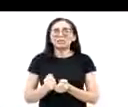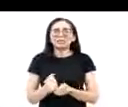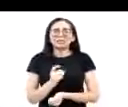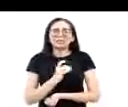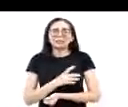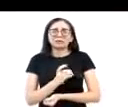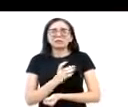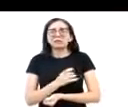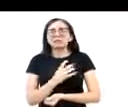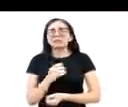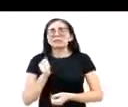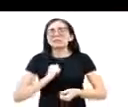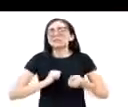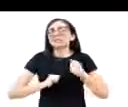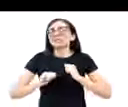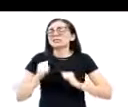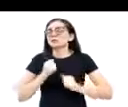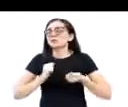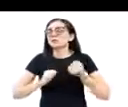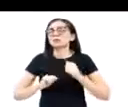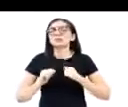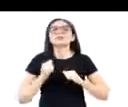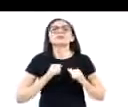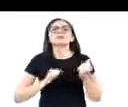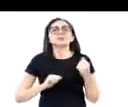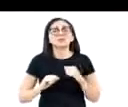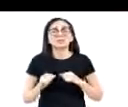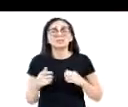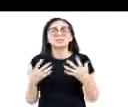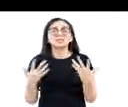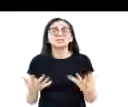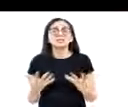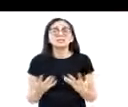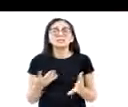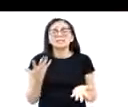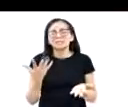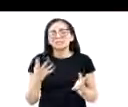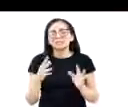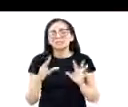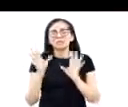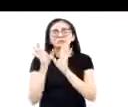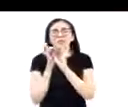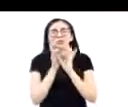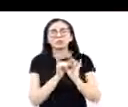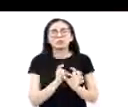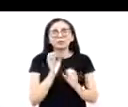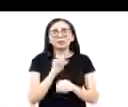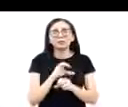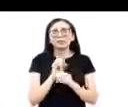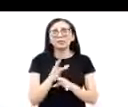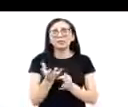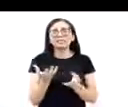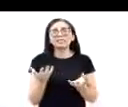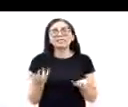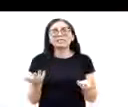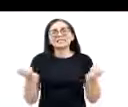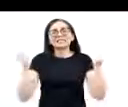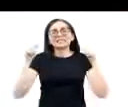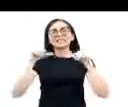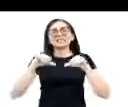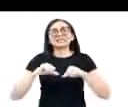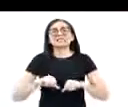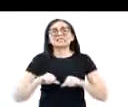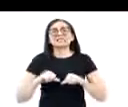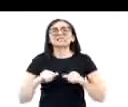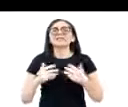dores e uma perda irreparável no nosso contexto educacional. Hoje, nós temos alunos